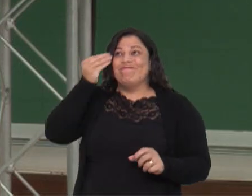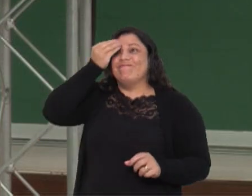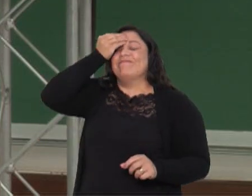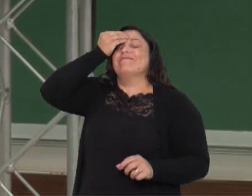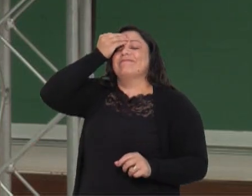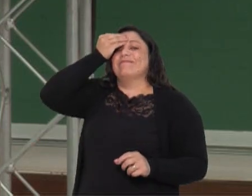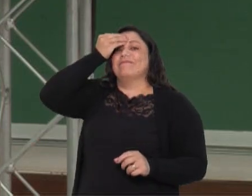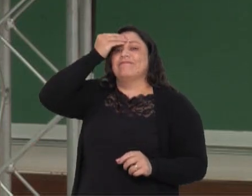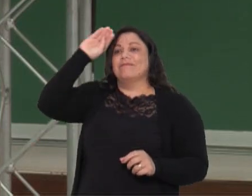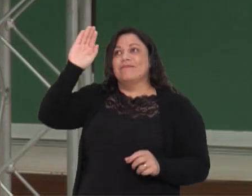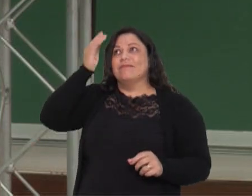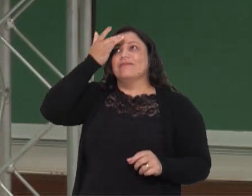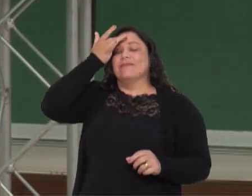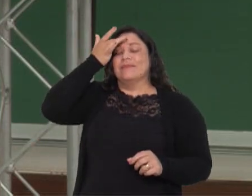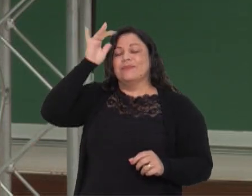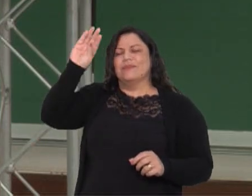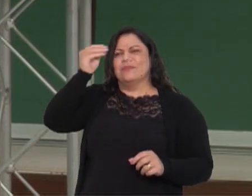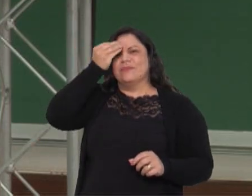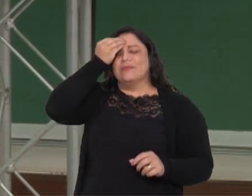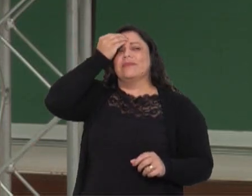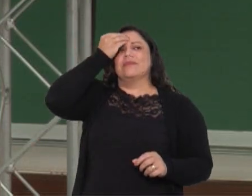palavras ajuda vocês a